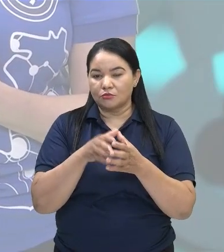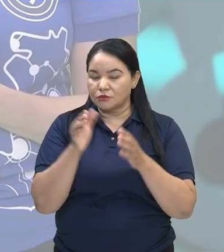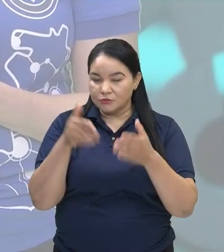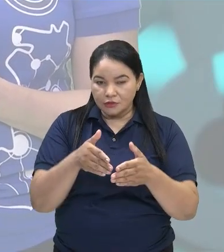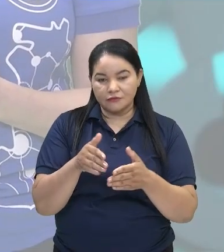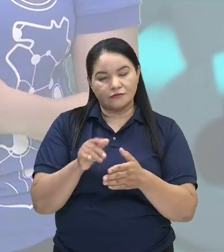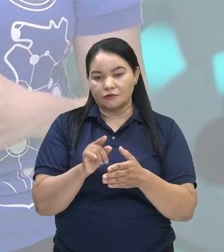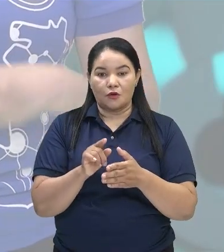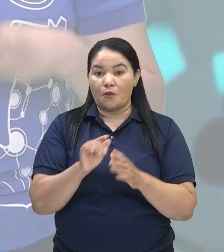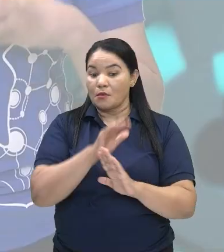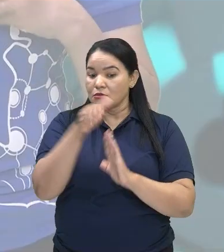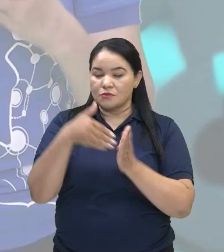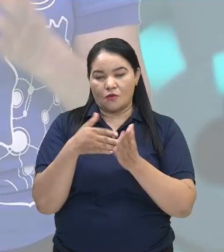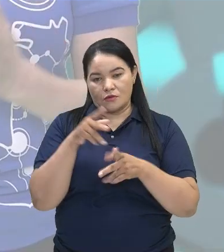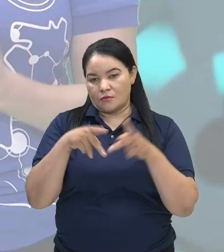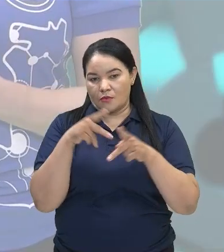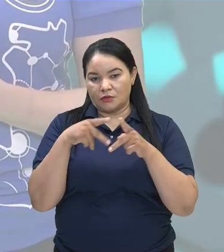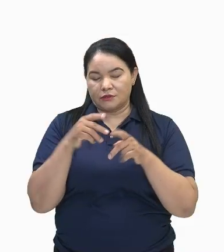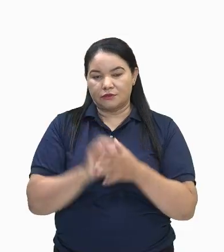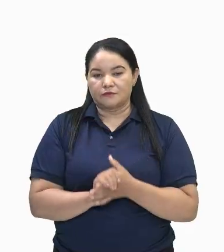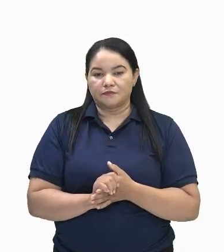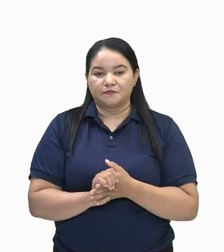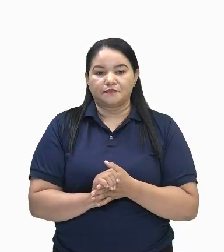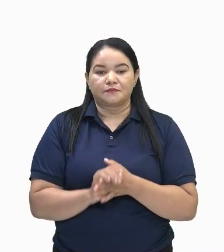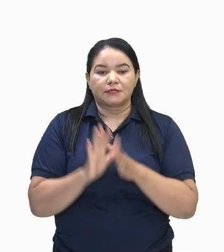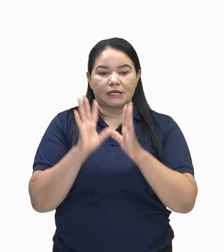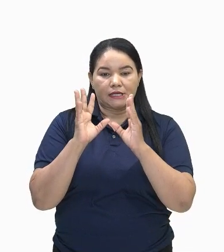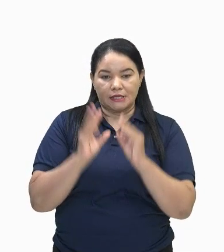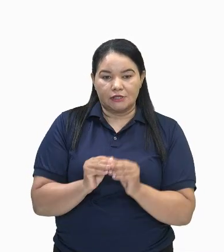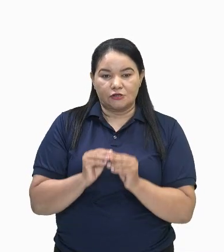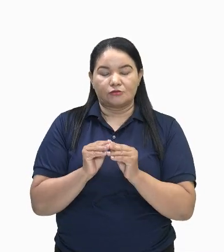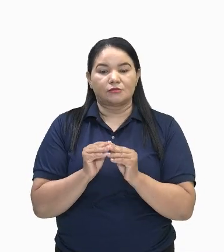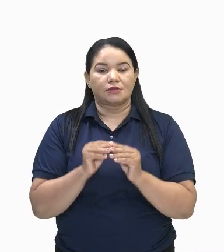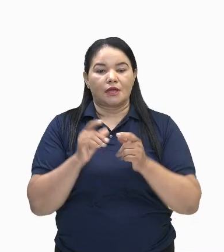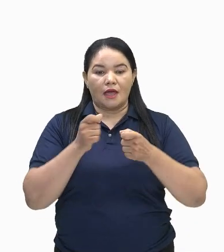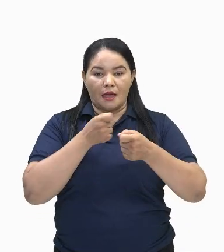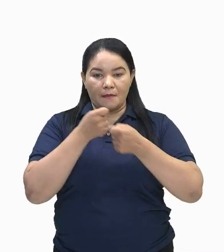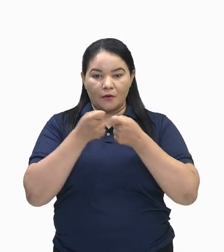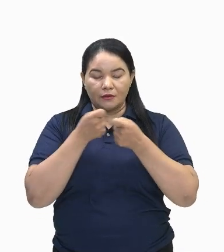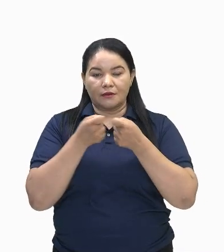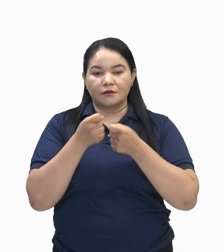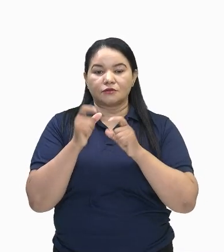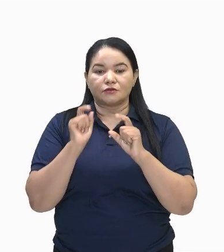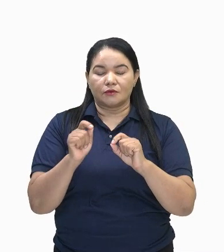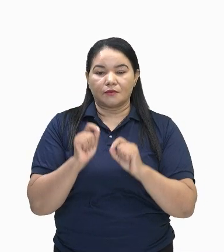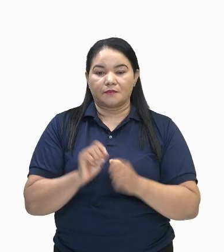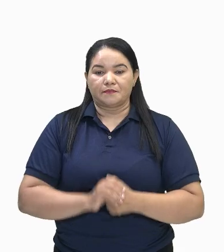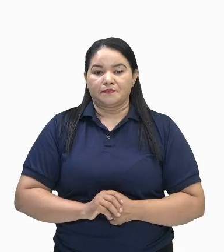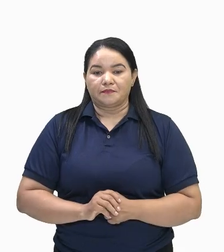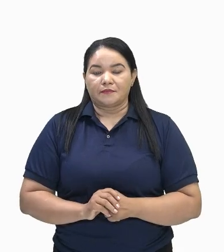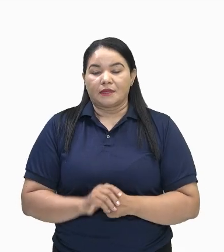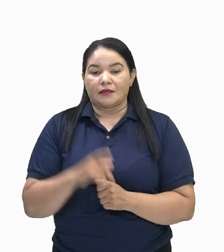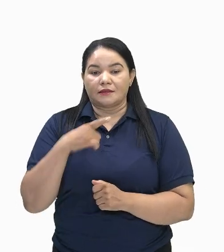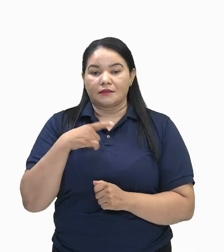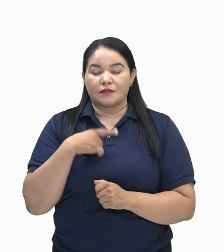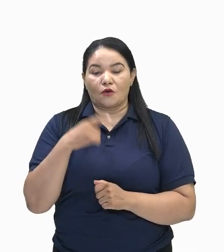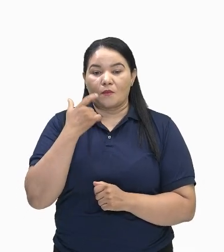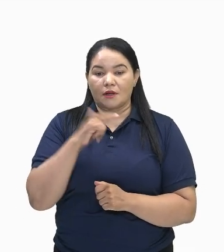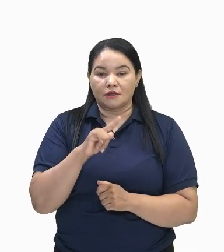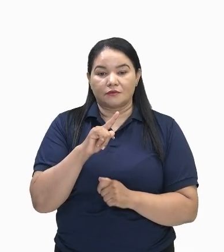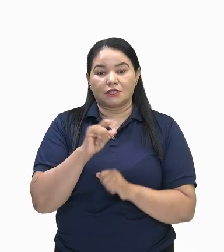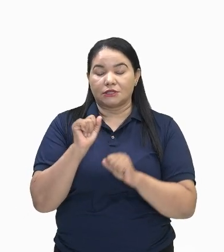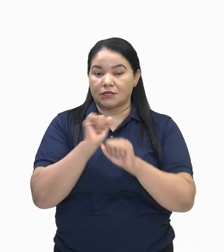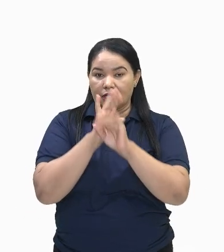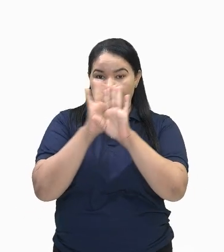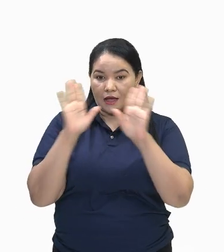específico. Então, resumindo aqui sobre reportagem, tem uma linguagem